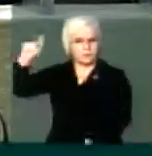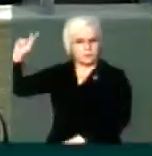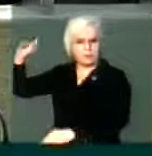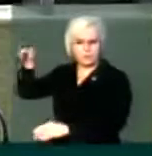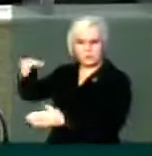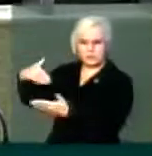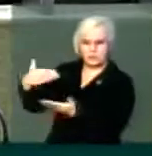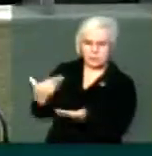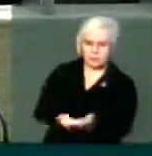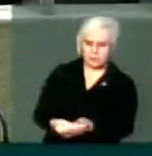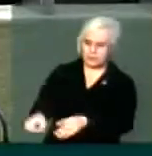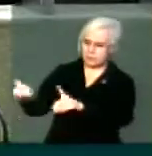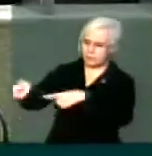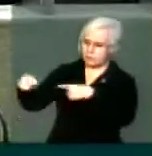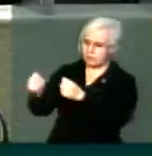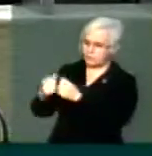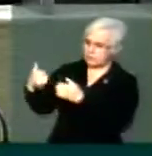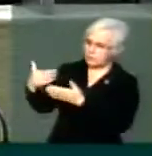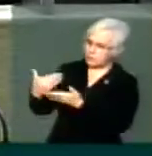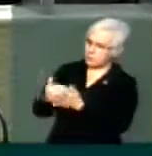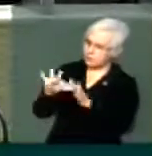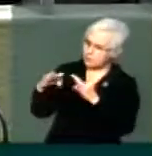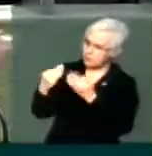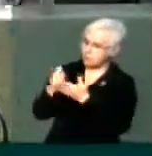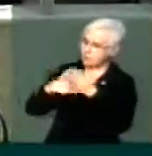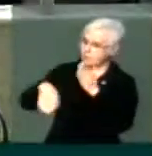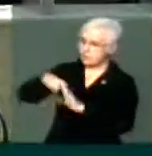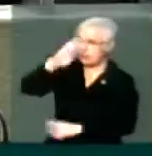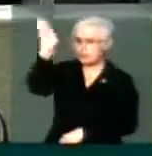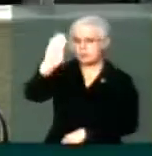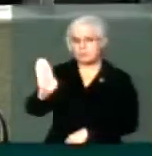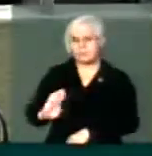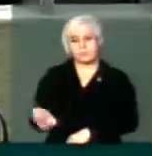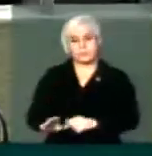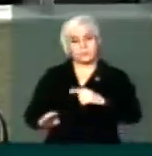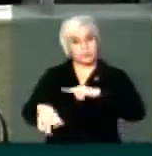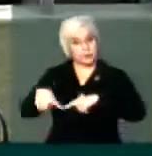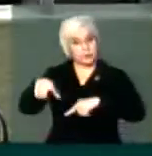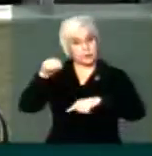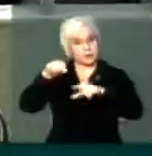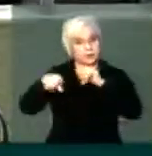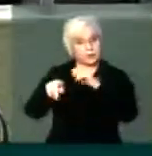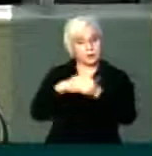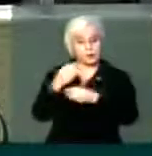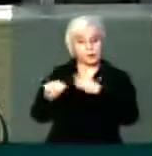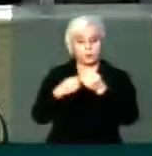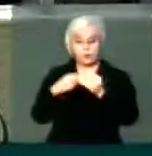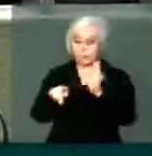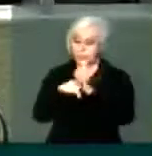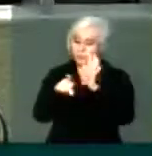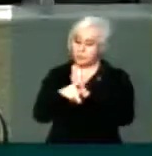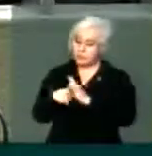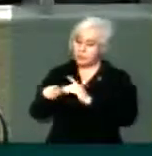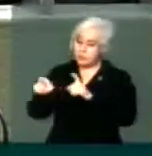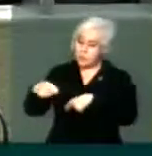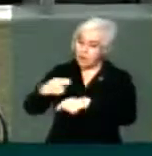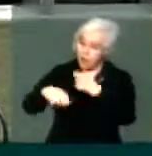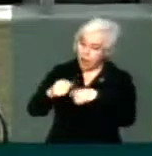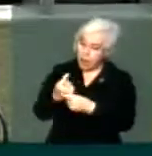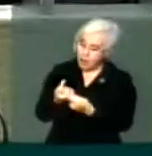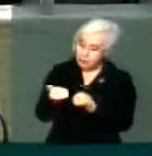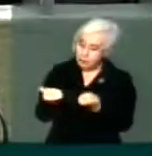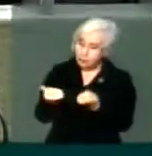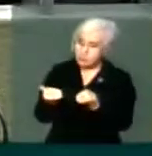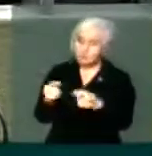de agricultores familiares do Brasil foram escolhidos como os inimigos do agronegócio,